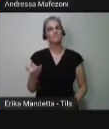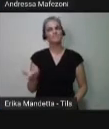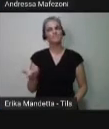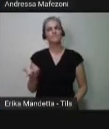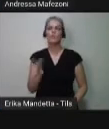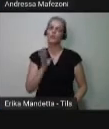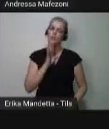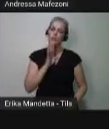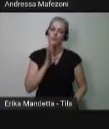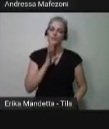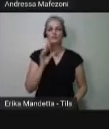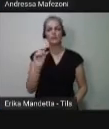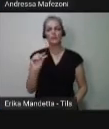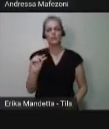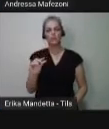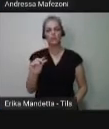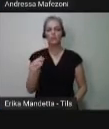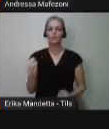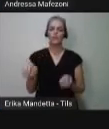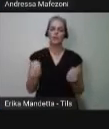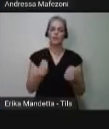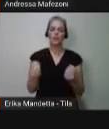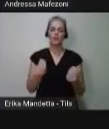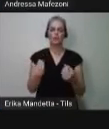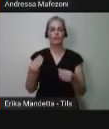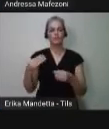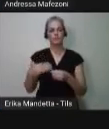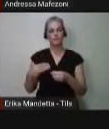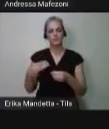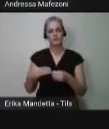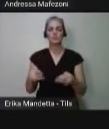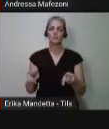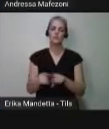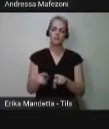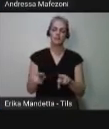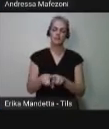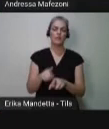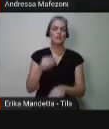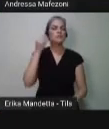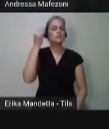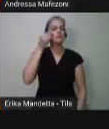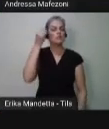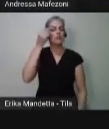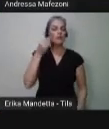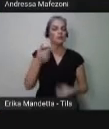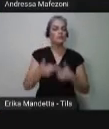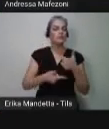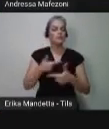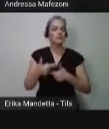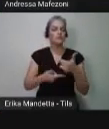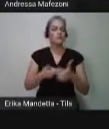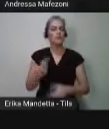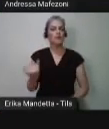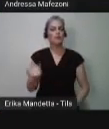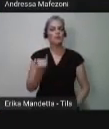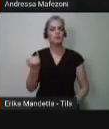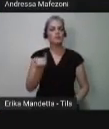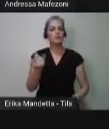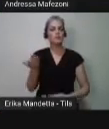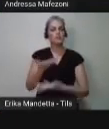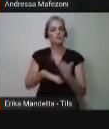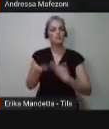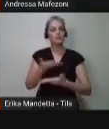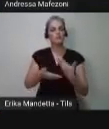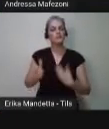conhecer um pouco deste município, bem como também da experiência do trabalho colaborativo que é desenvolvido